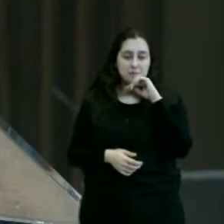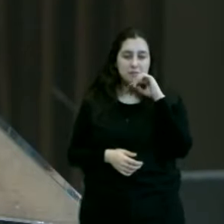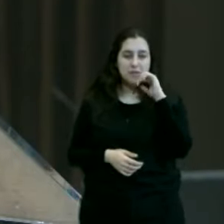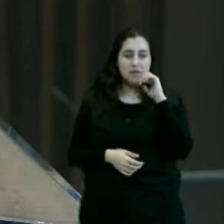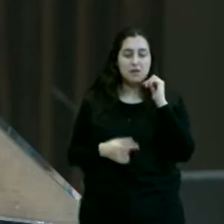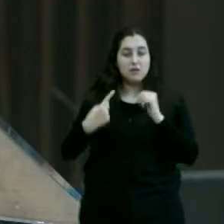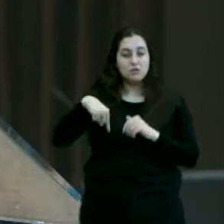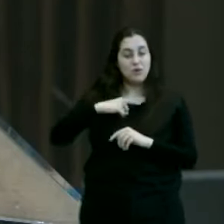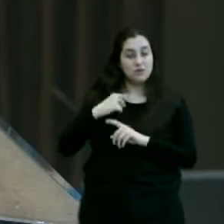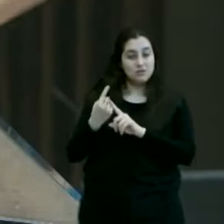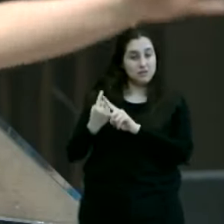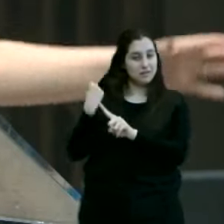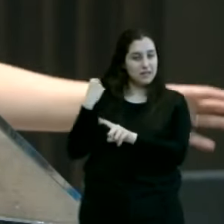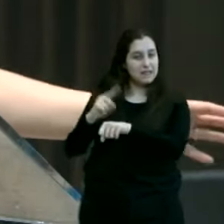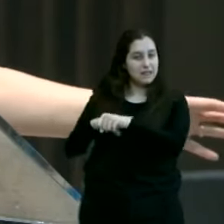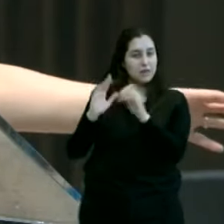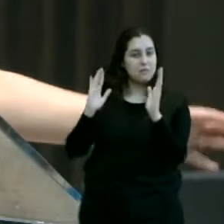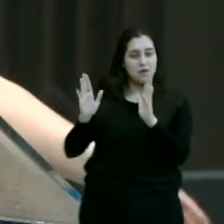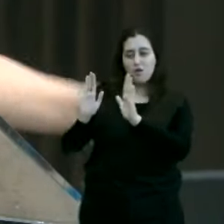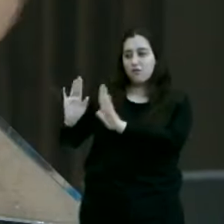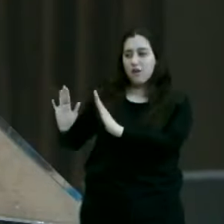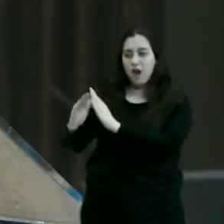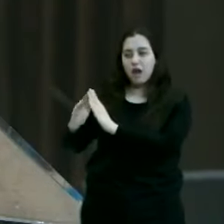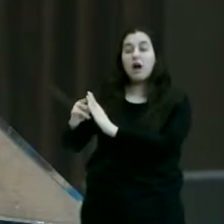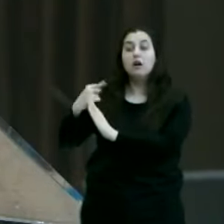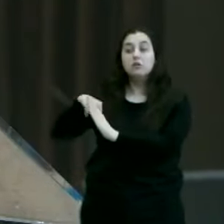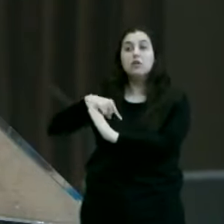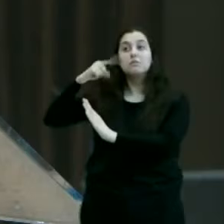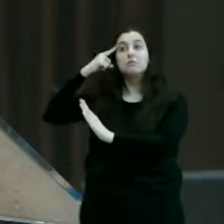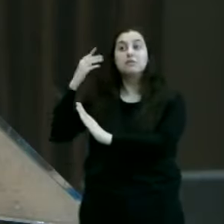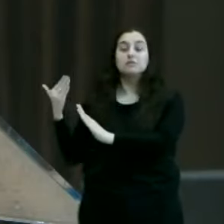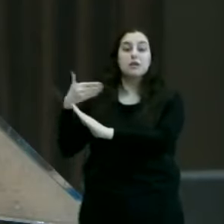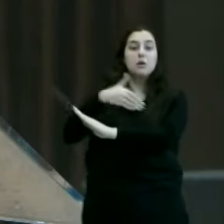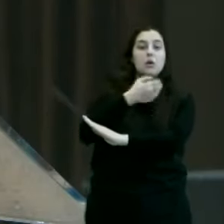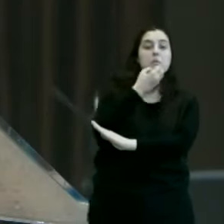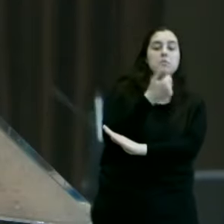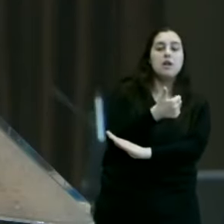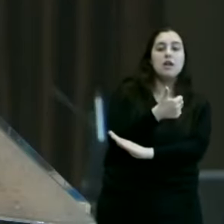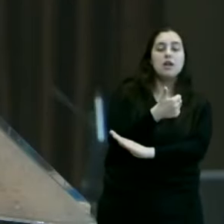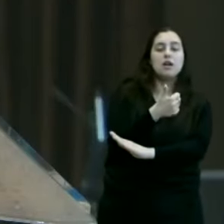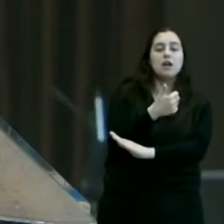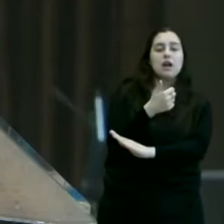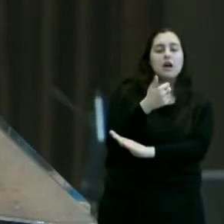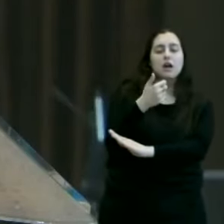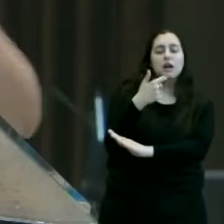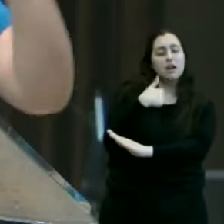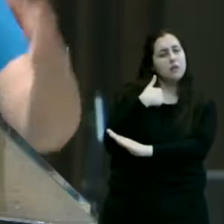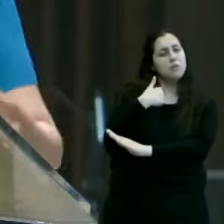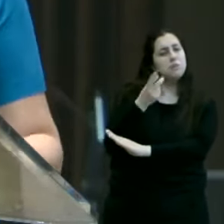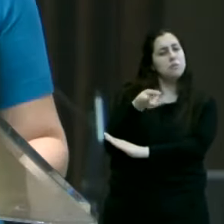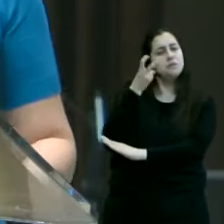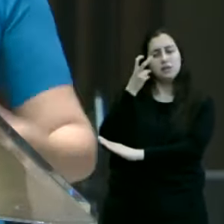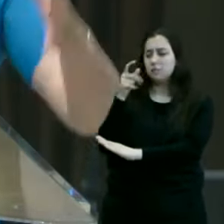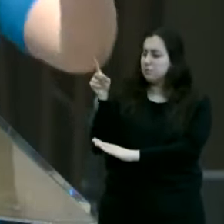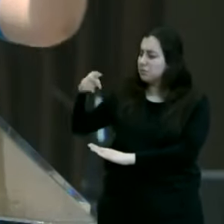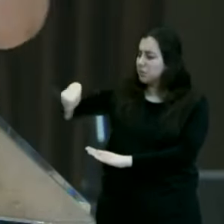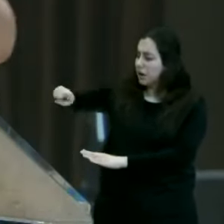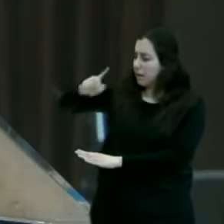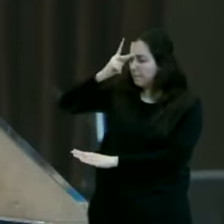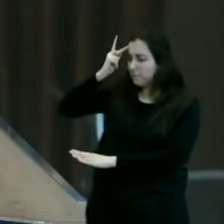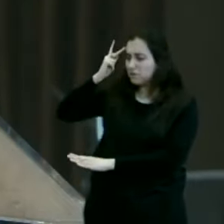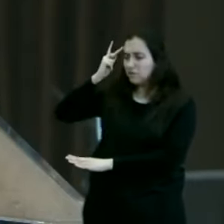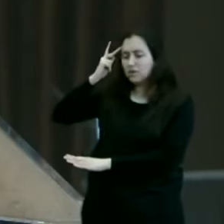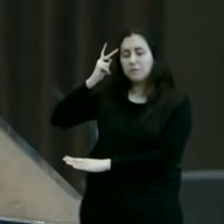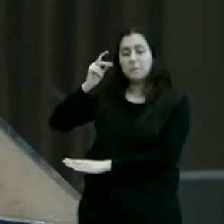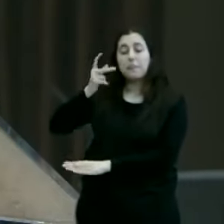precisamos ficar em casa, agora que nós podemos vir, eu ouço inúmeras pessoas, e não falo mal delas, eu oro por elas, mas